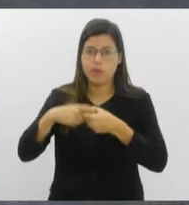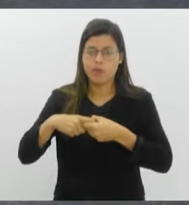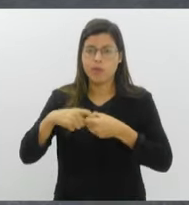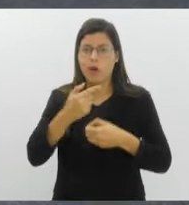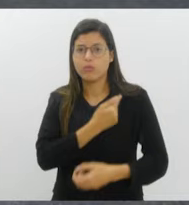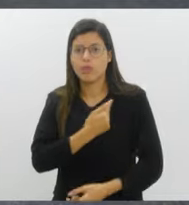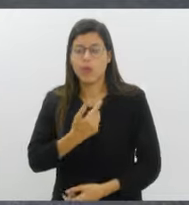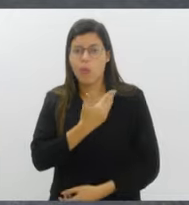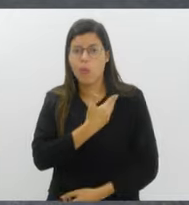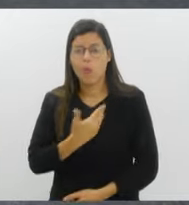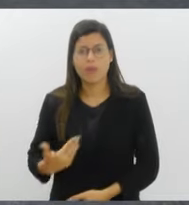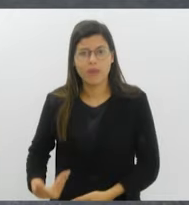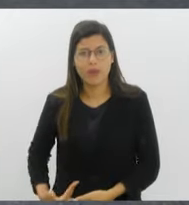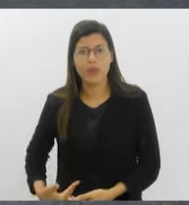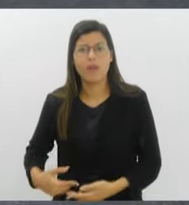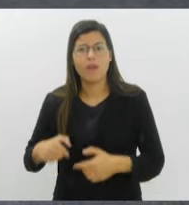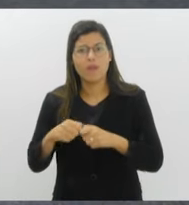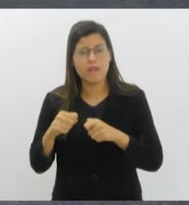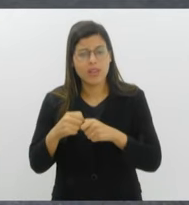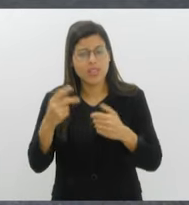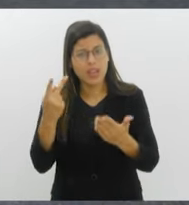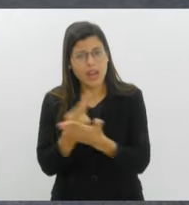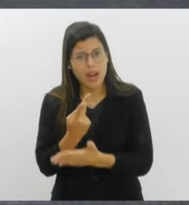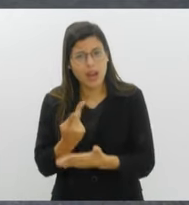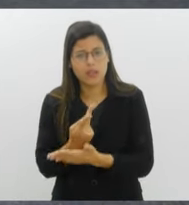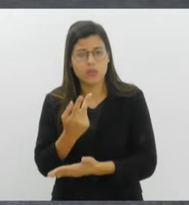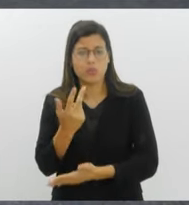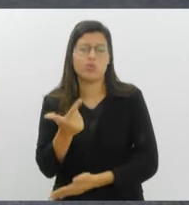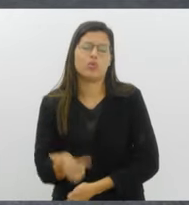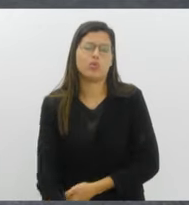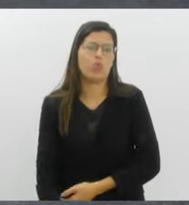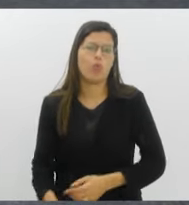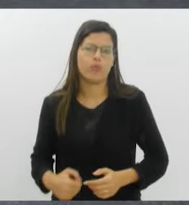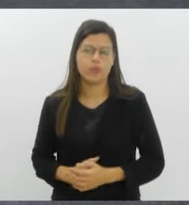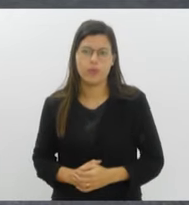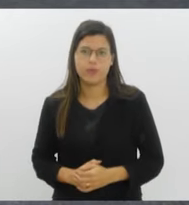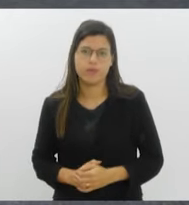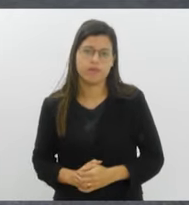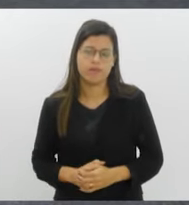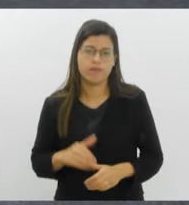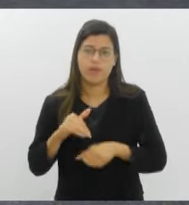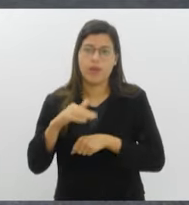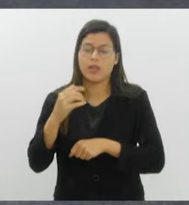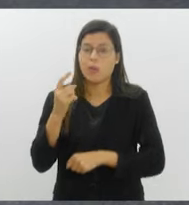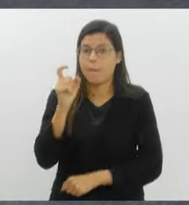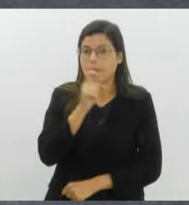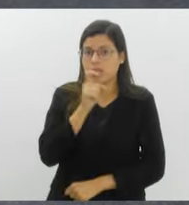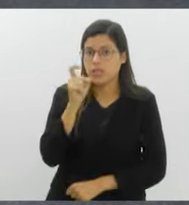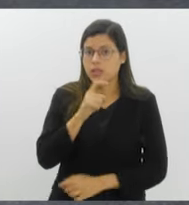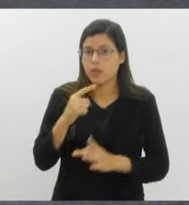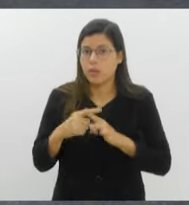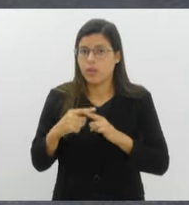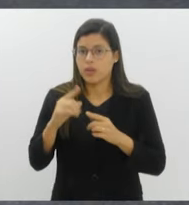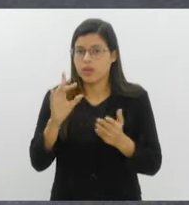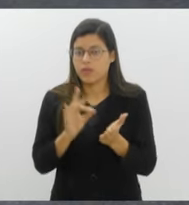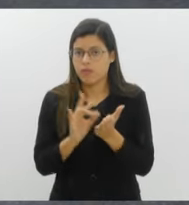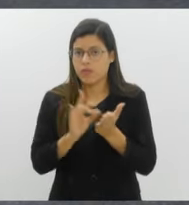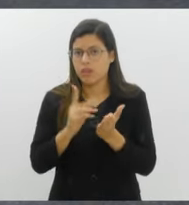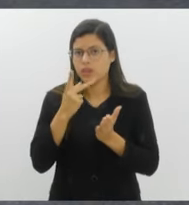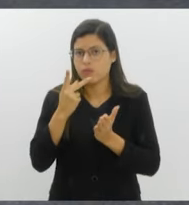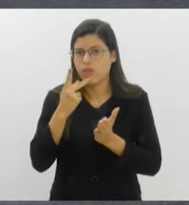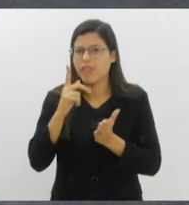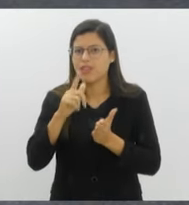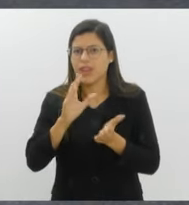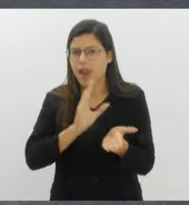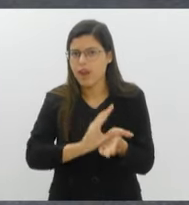pela terceira vez e errado de novo. E mais uma mentira, porque na verdade, o que eles dizem que é investimento é